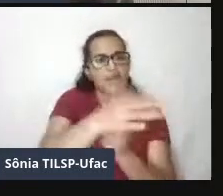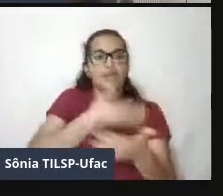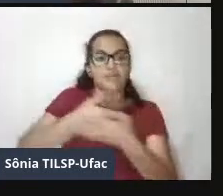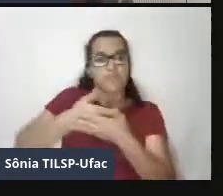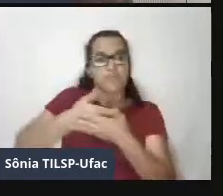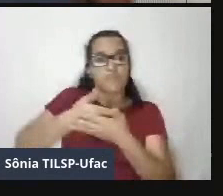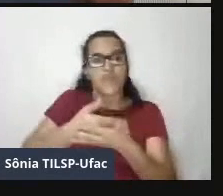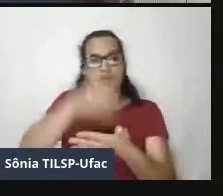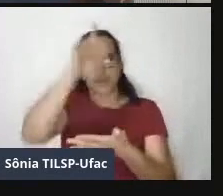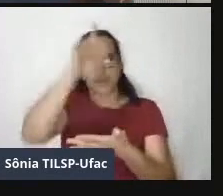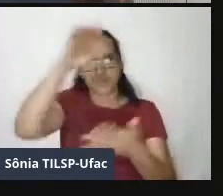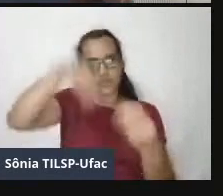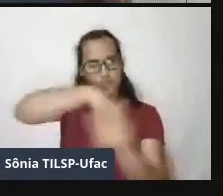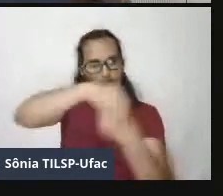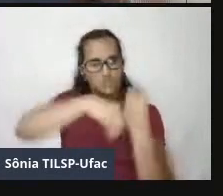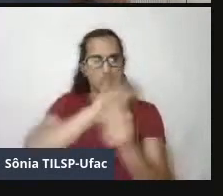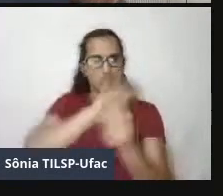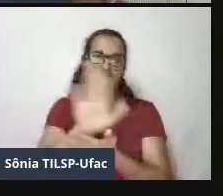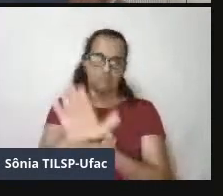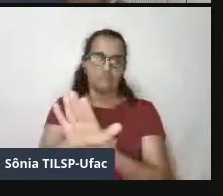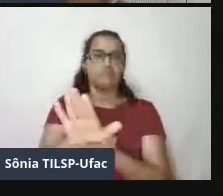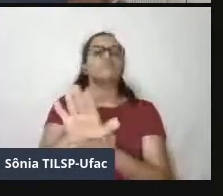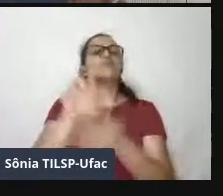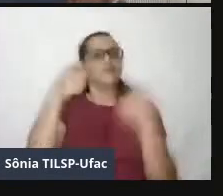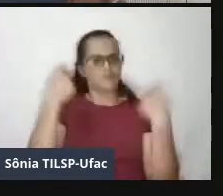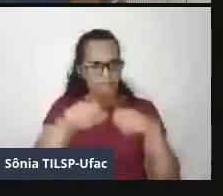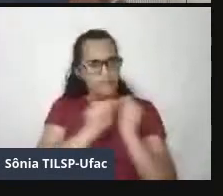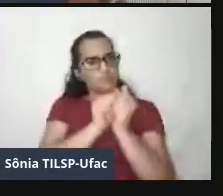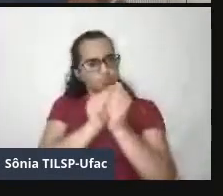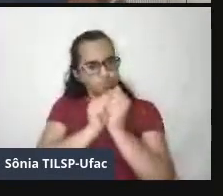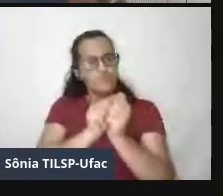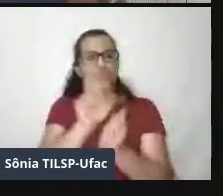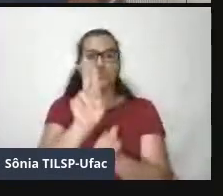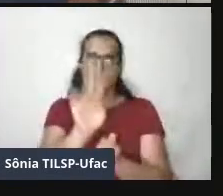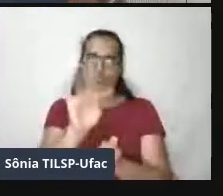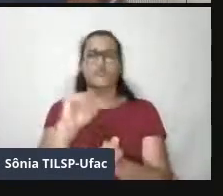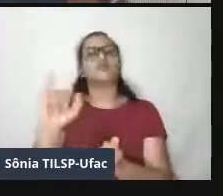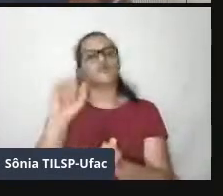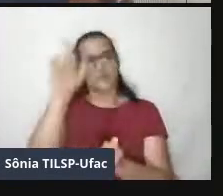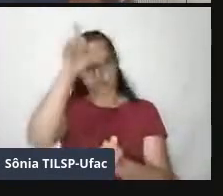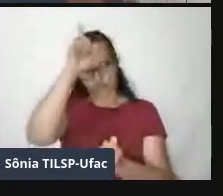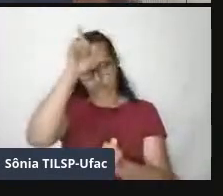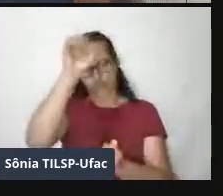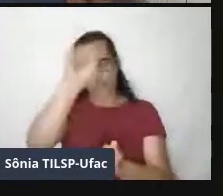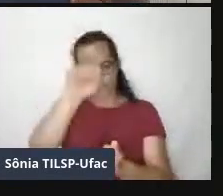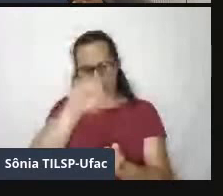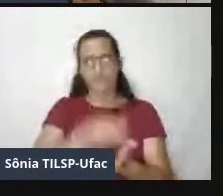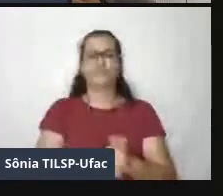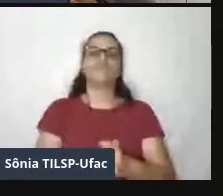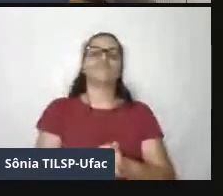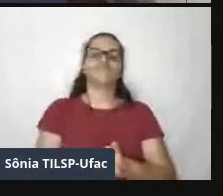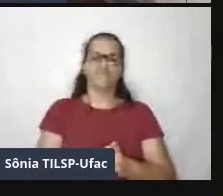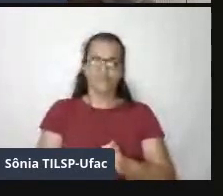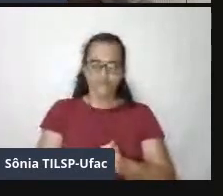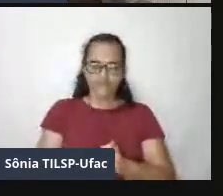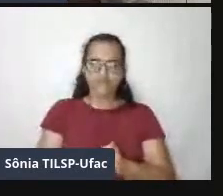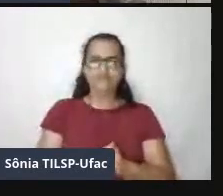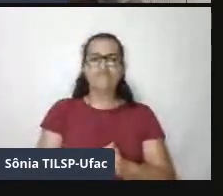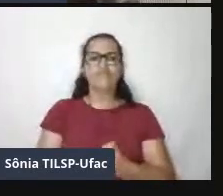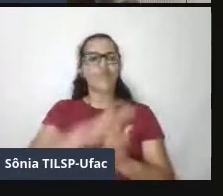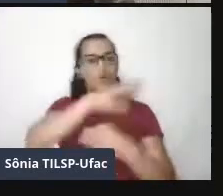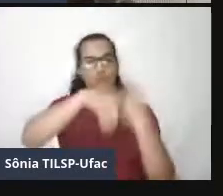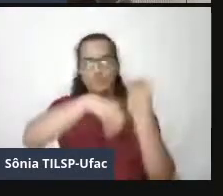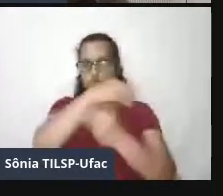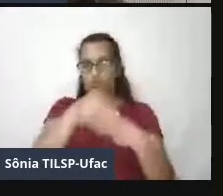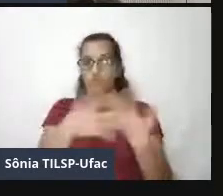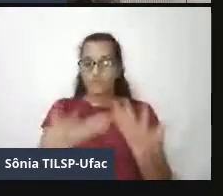primeira ou segunda infância, também irá estar com a gente na UTI adulto do Hospital de Emergência. Ela acabou se tornando uma UTI mista. E ter